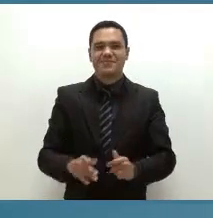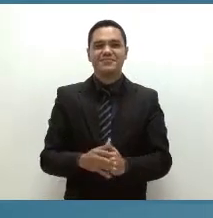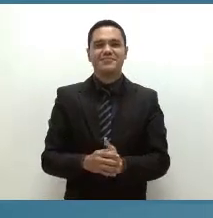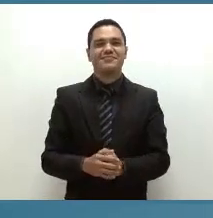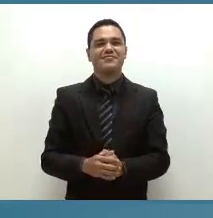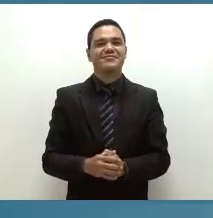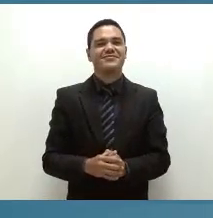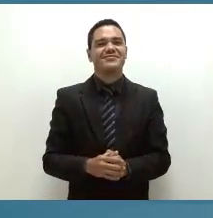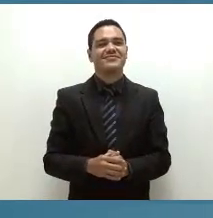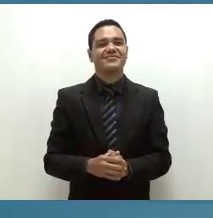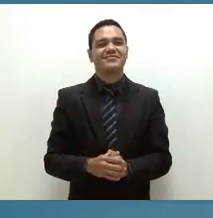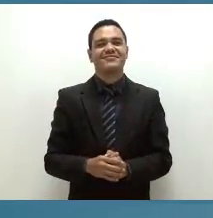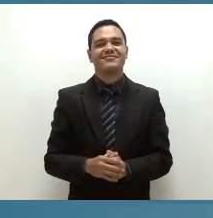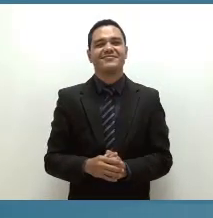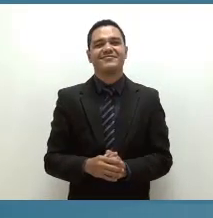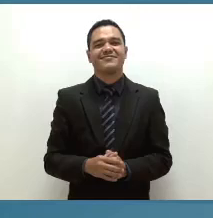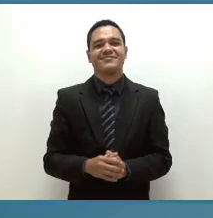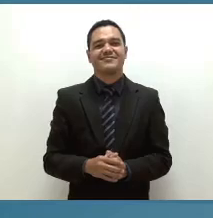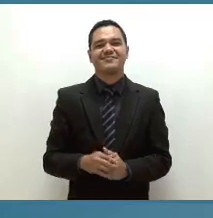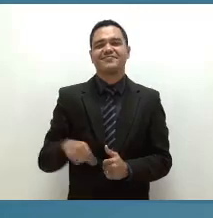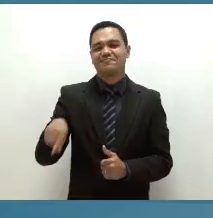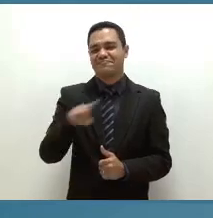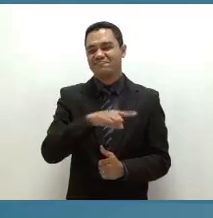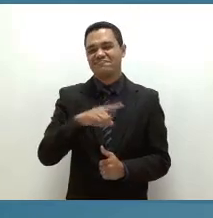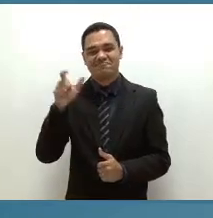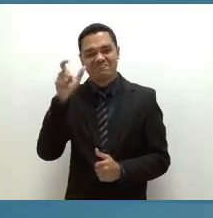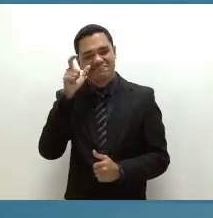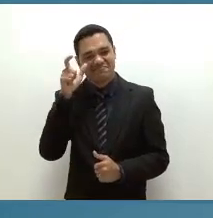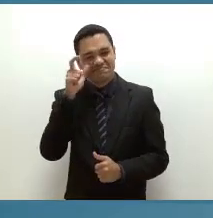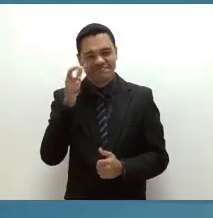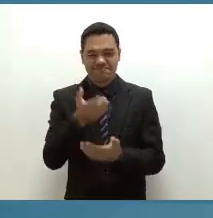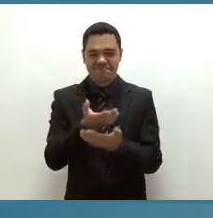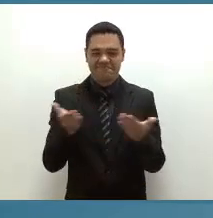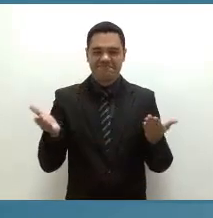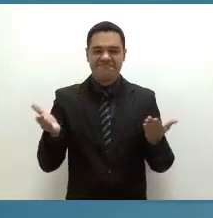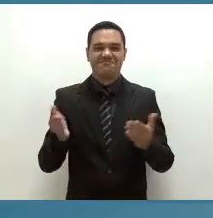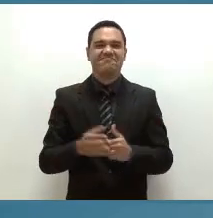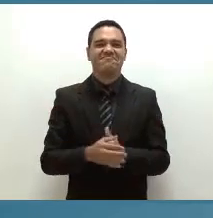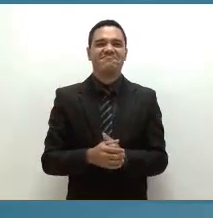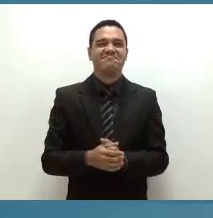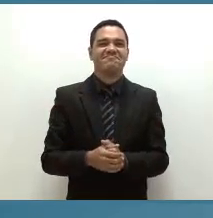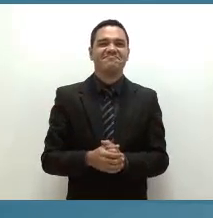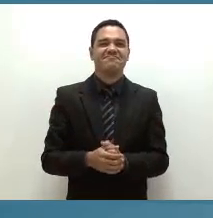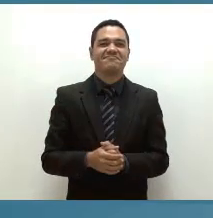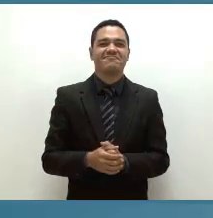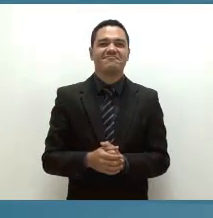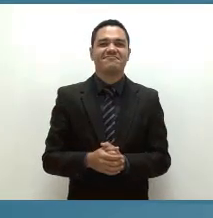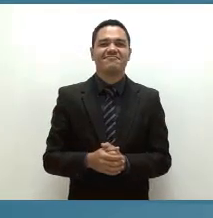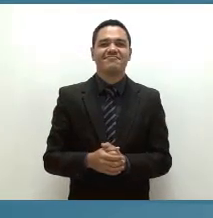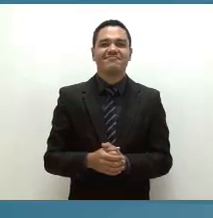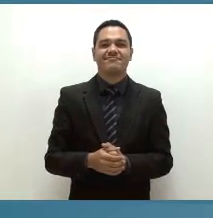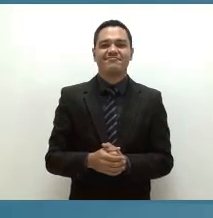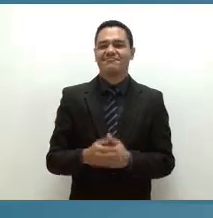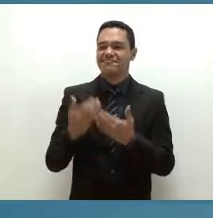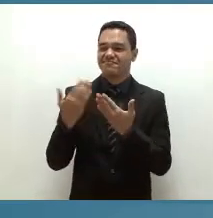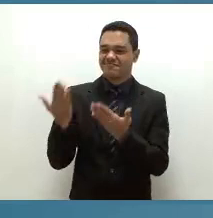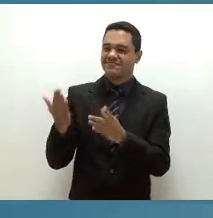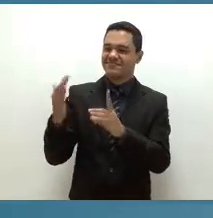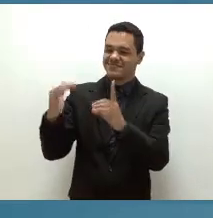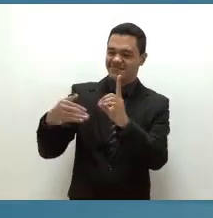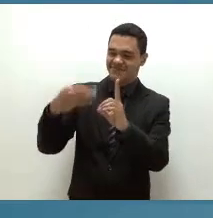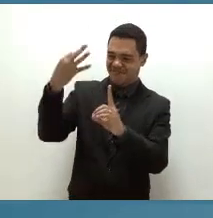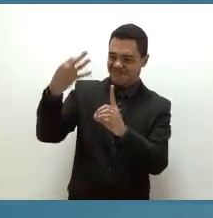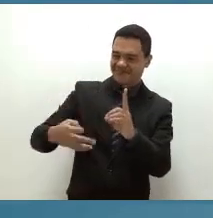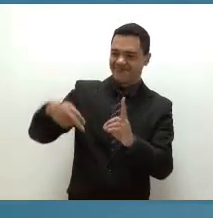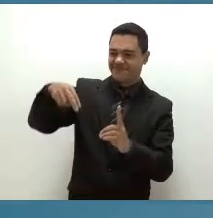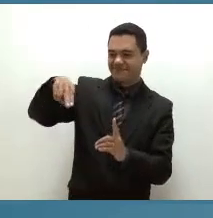O fato que nós estamos testemunhando no dia de hoje. E dizer à desembargadora Nazaré,